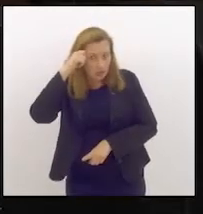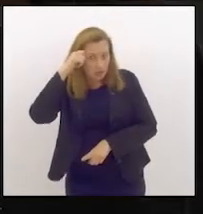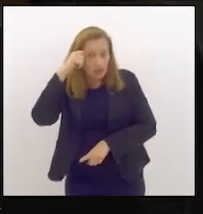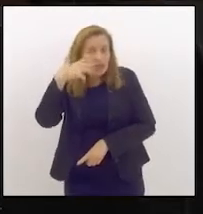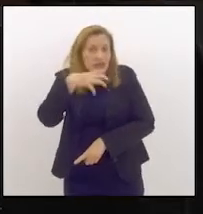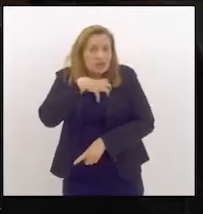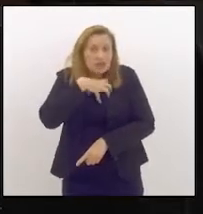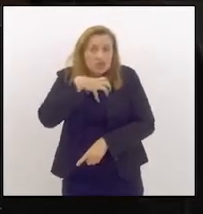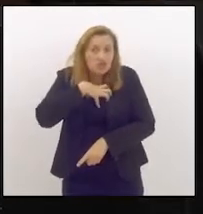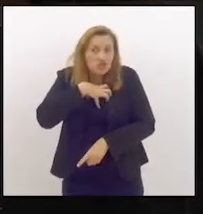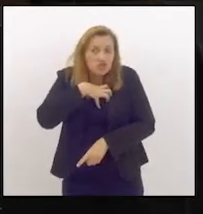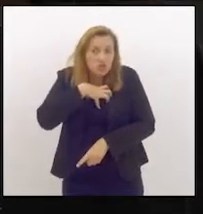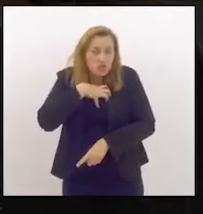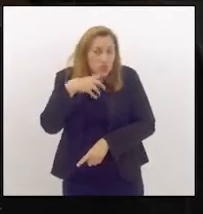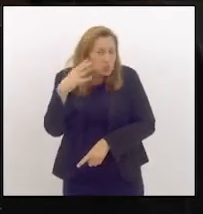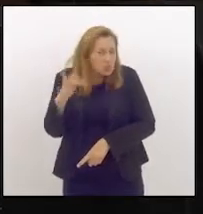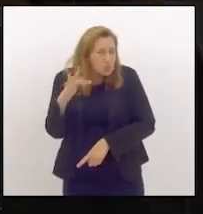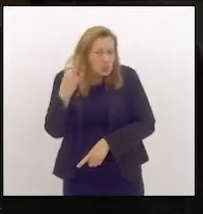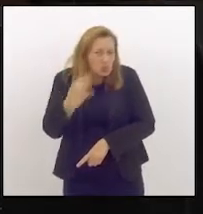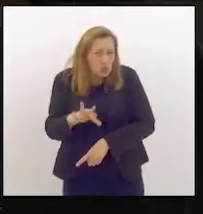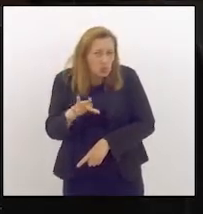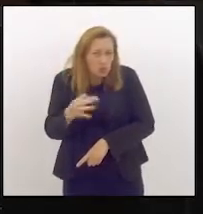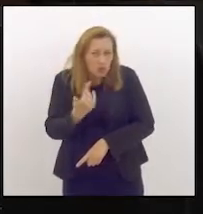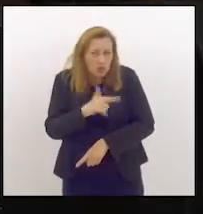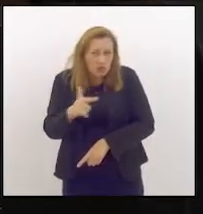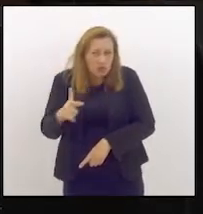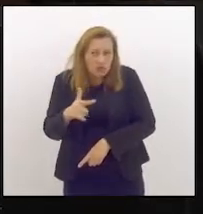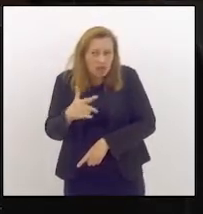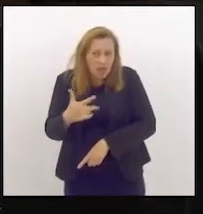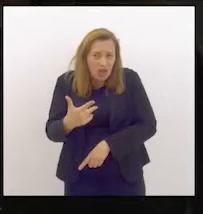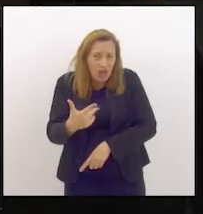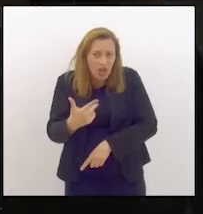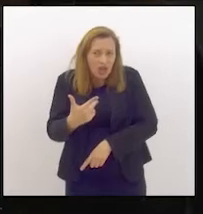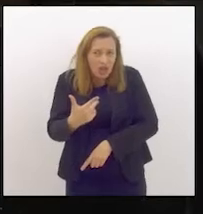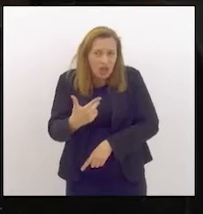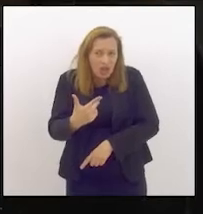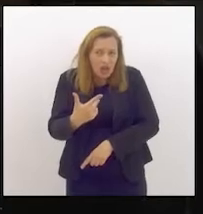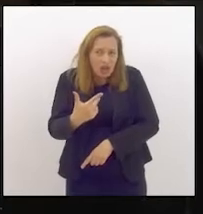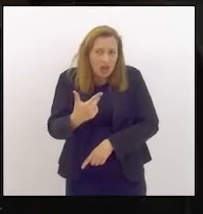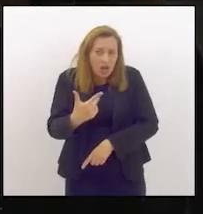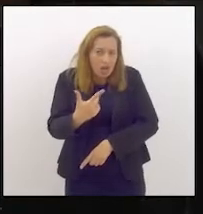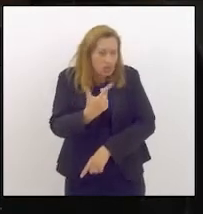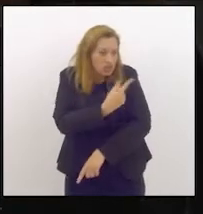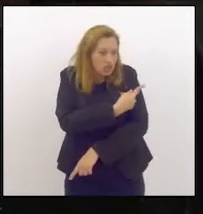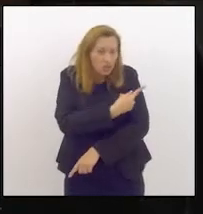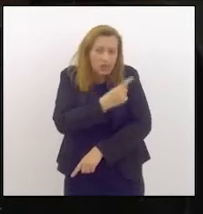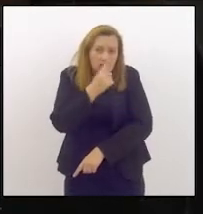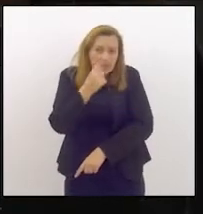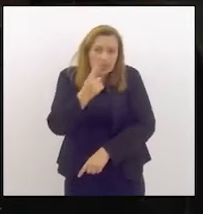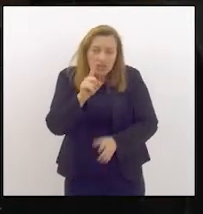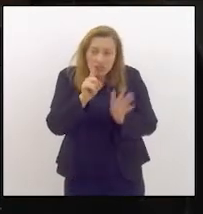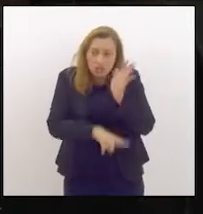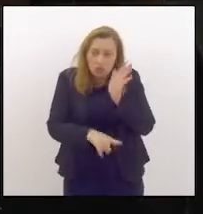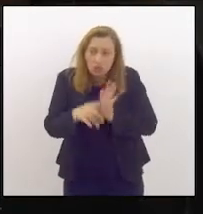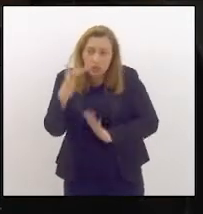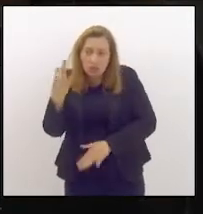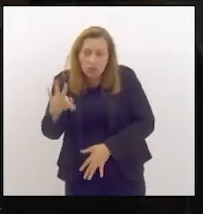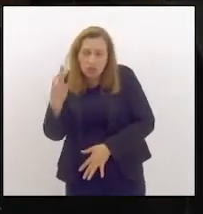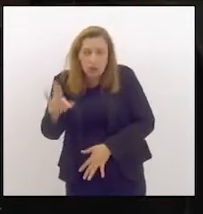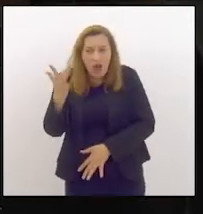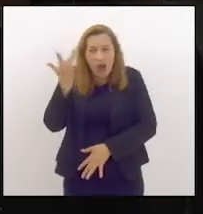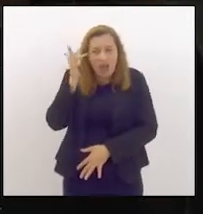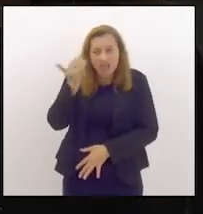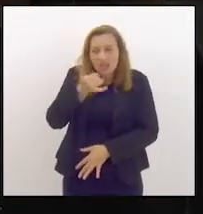sentir sentido e não terem injeção para aplacar a sua dor porque acham que mulheres